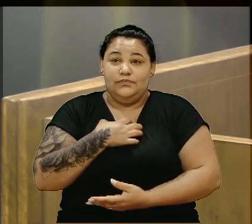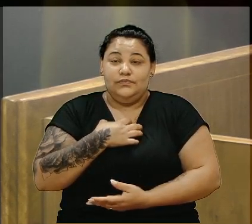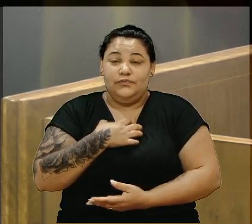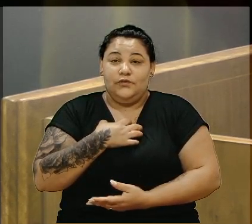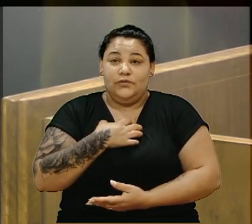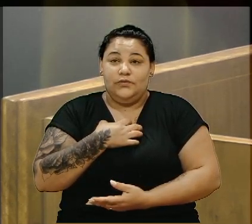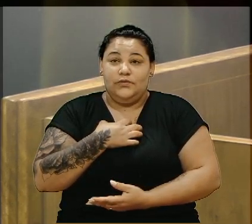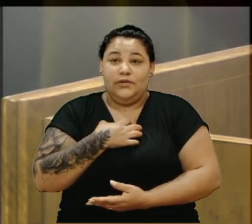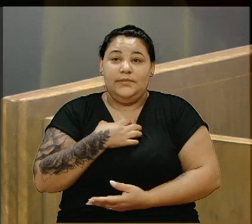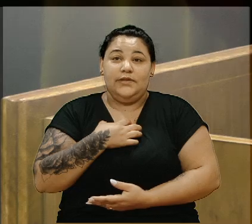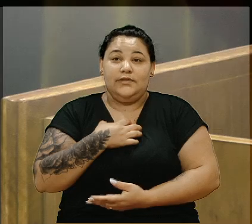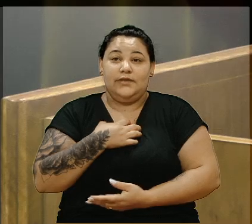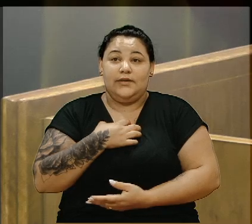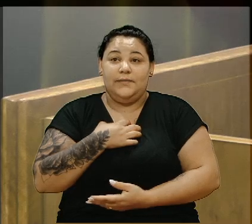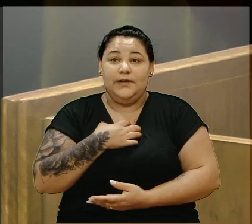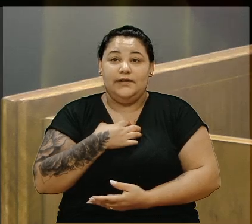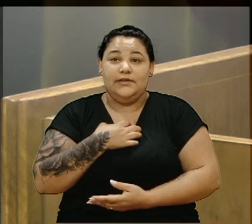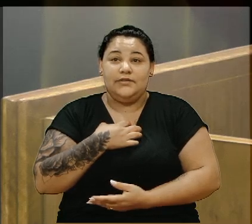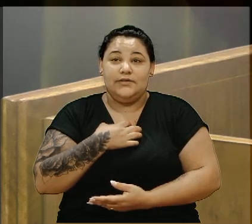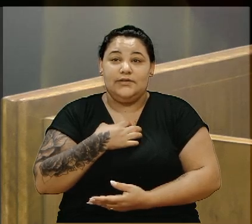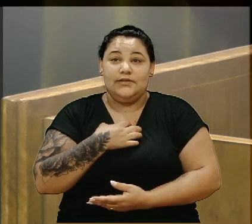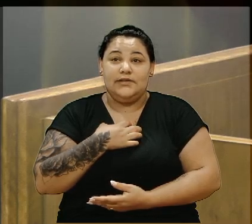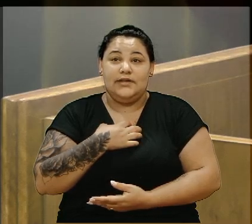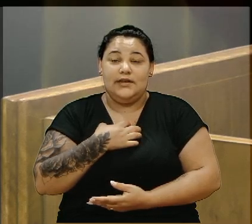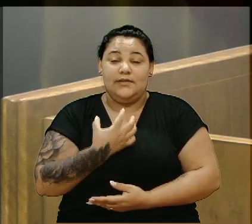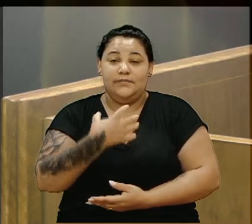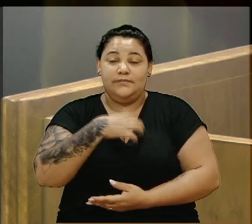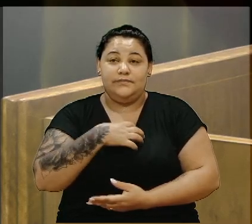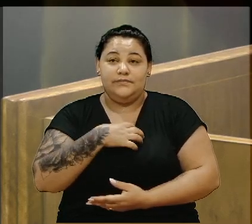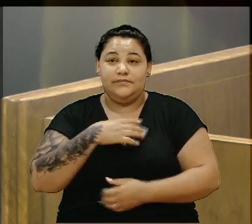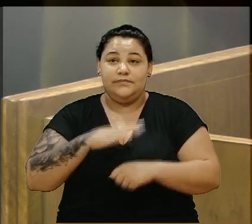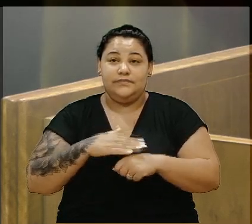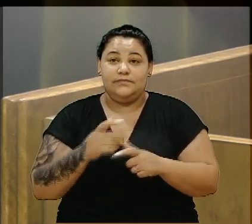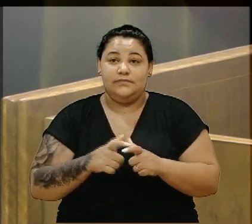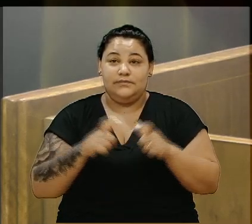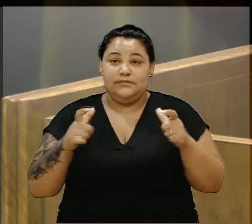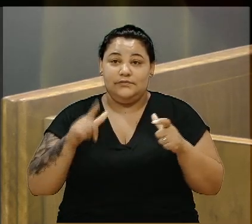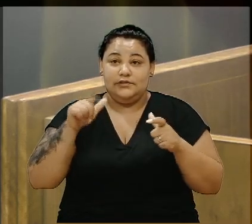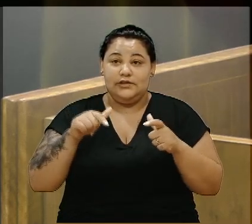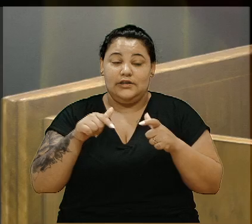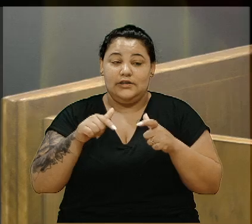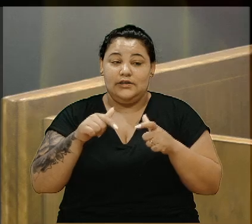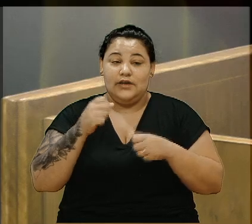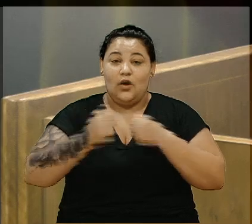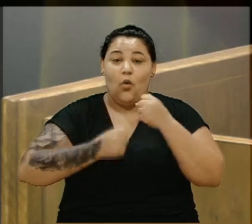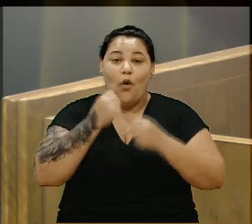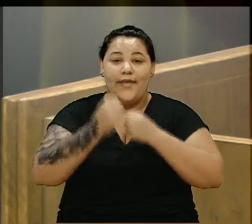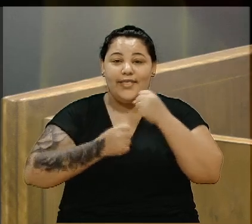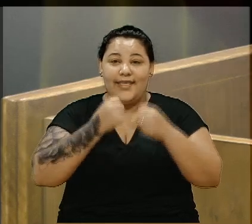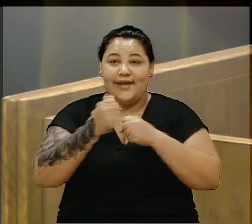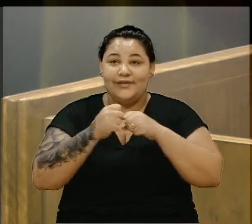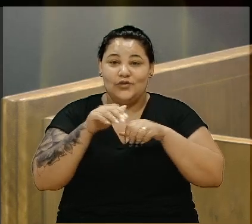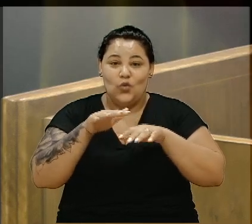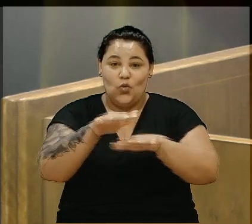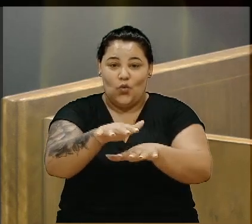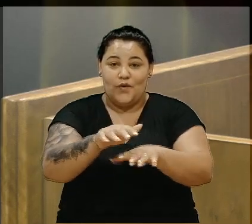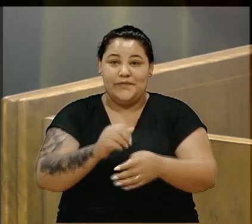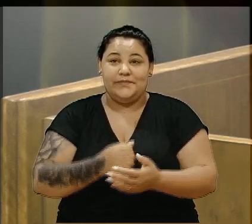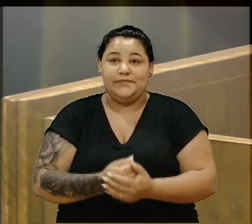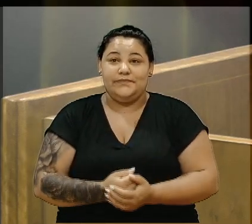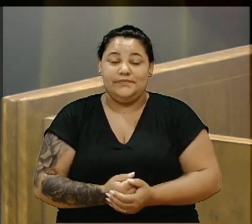talvez ainda mais ampla, né? Que é a questão da corrida de rua. Vim combinando sem querer